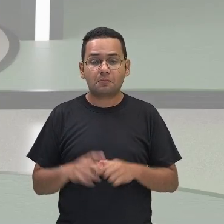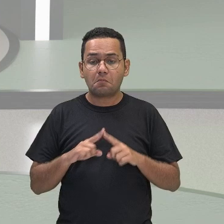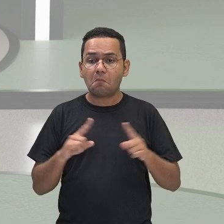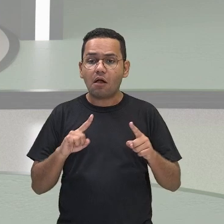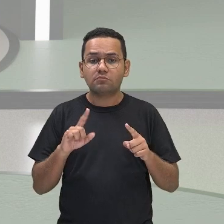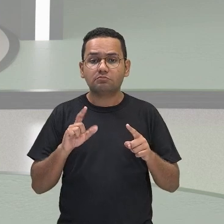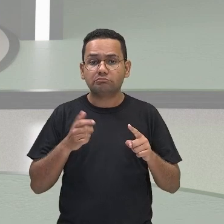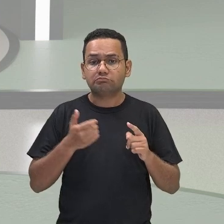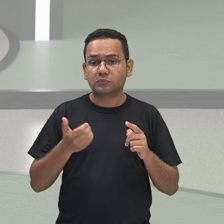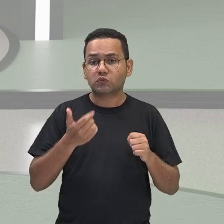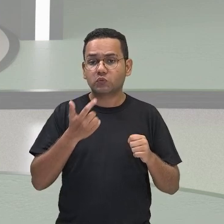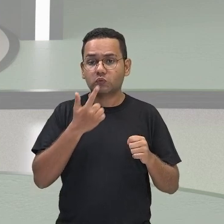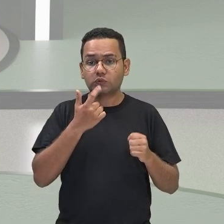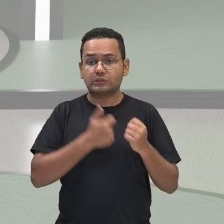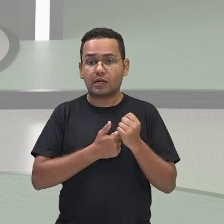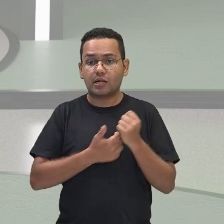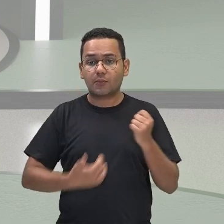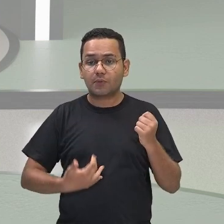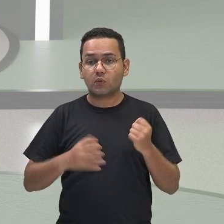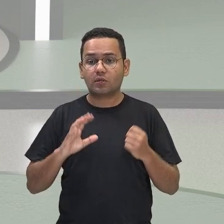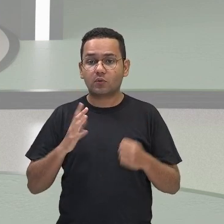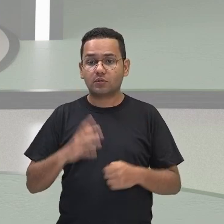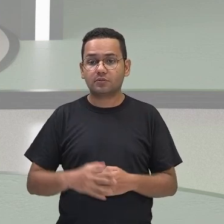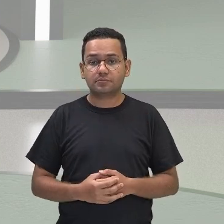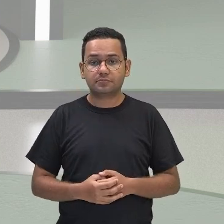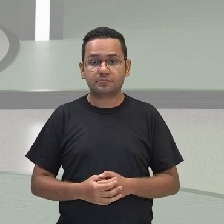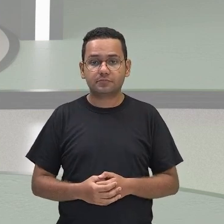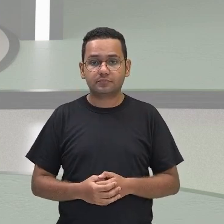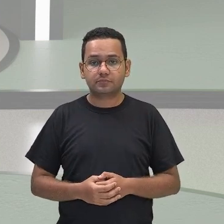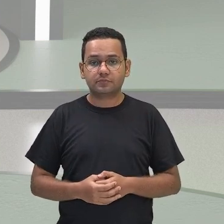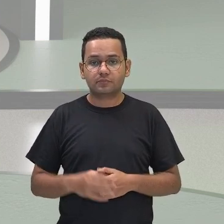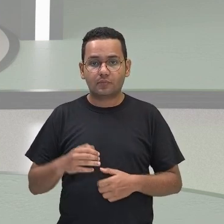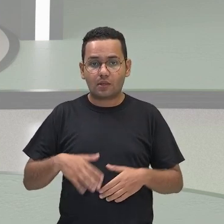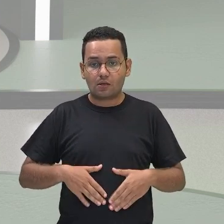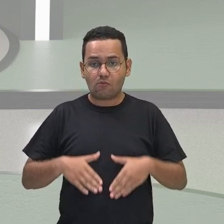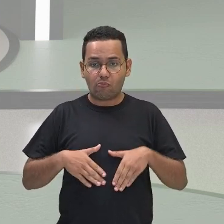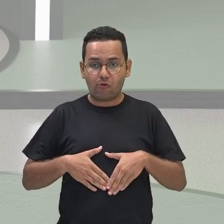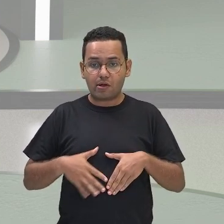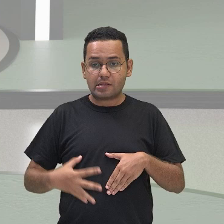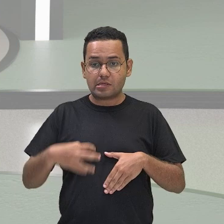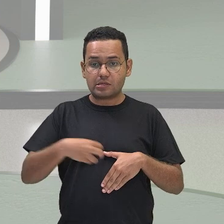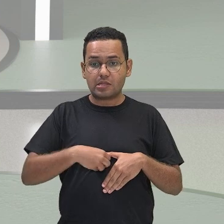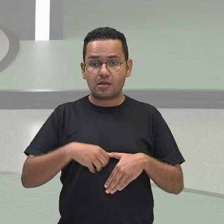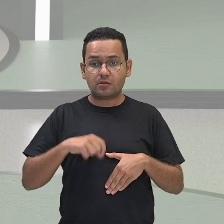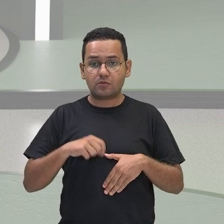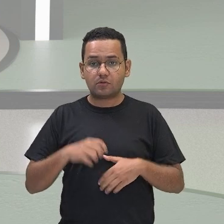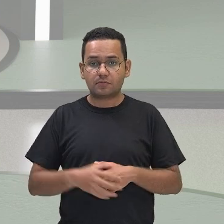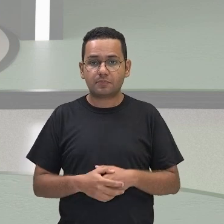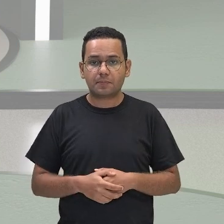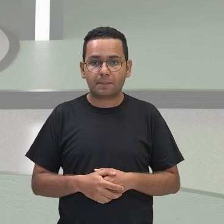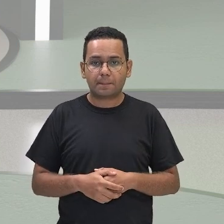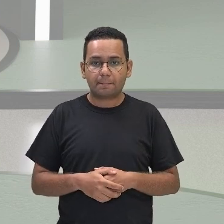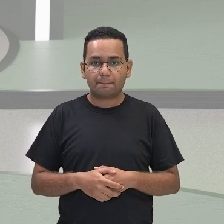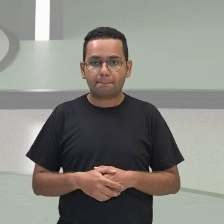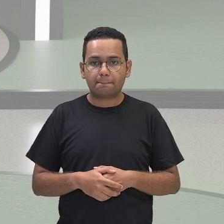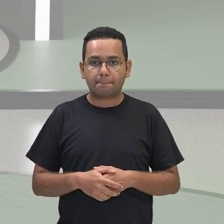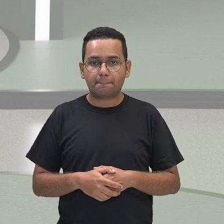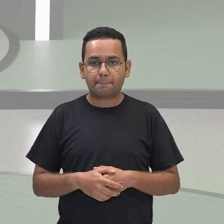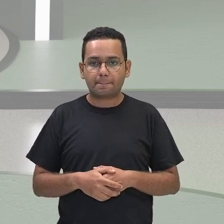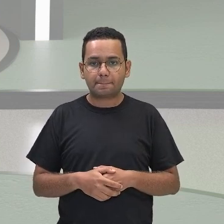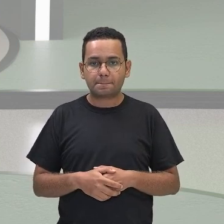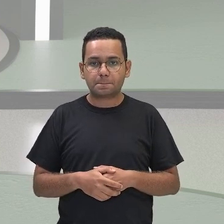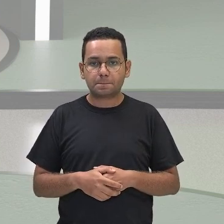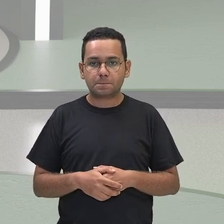sangramento, vai ocorrer o quê? Aqui dentro do ovário vai ocorrer a maturação do ovócito e